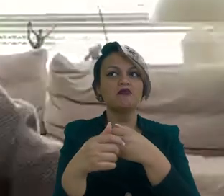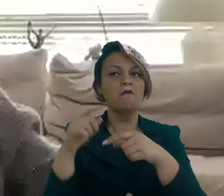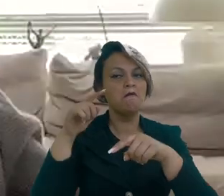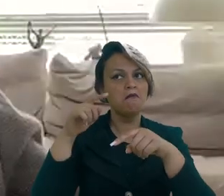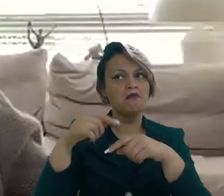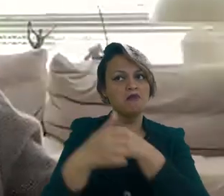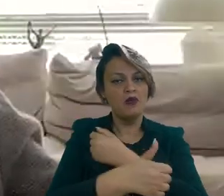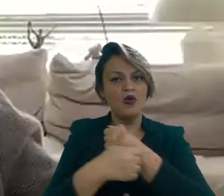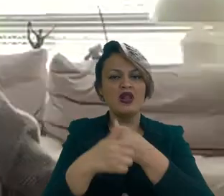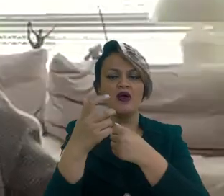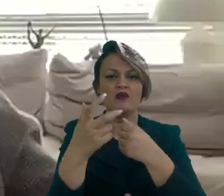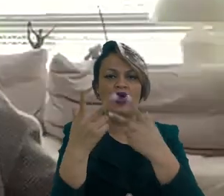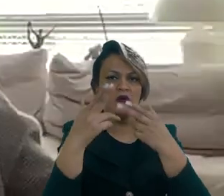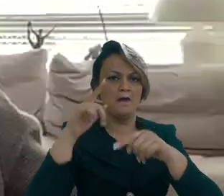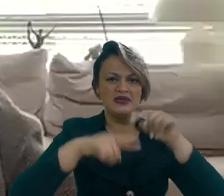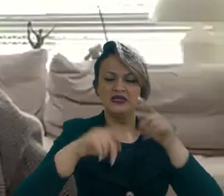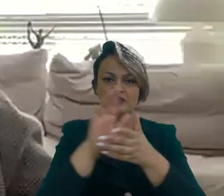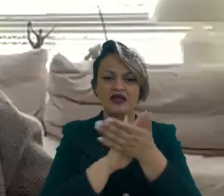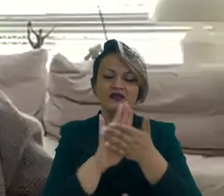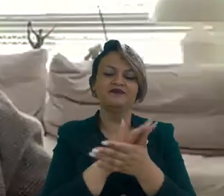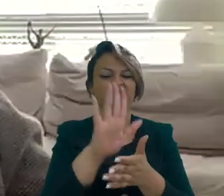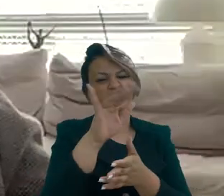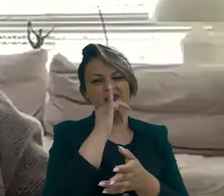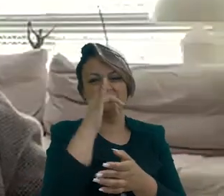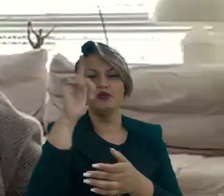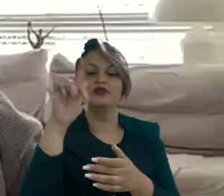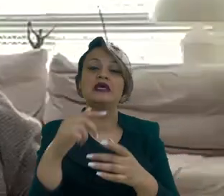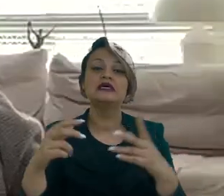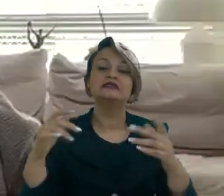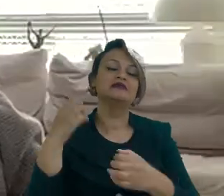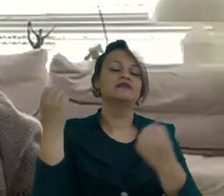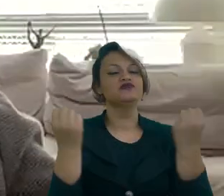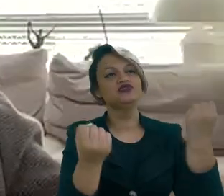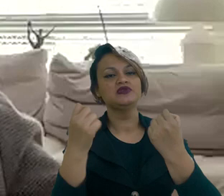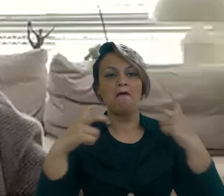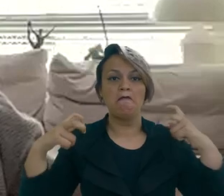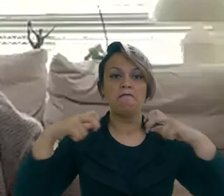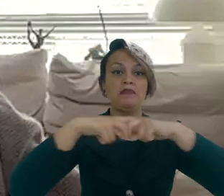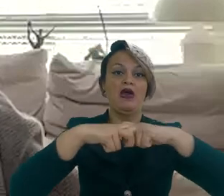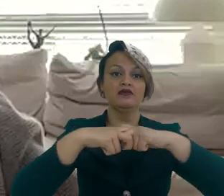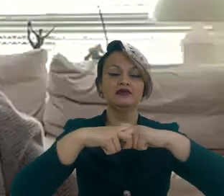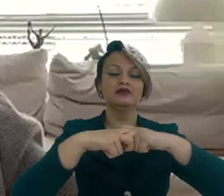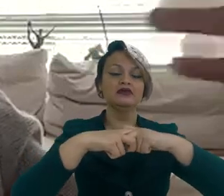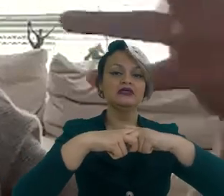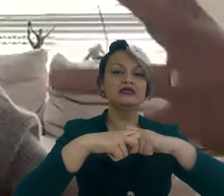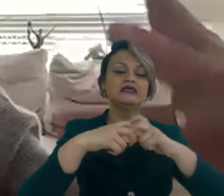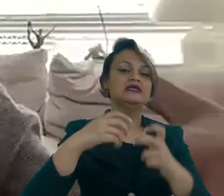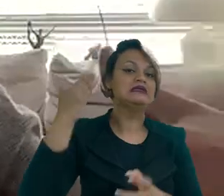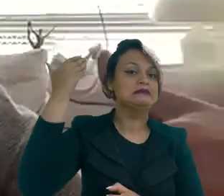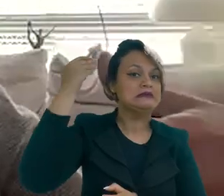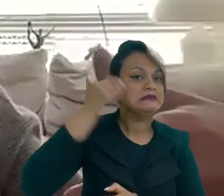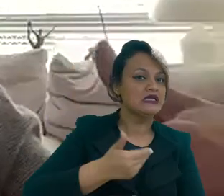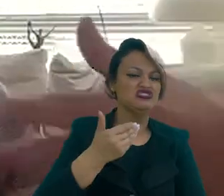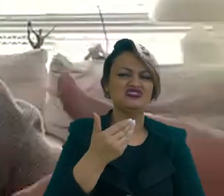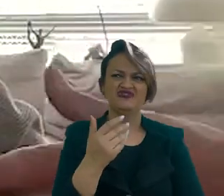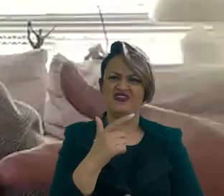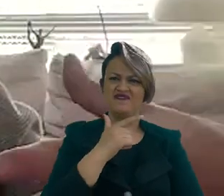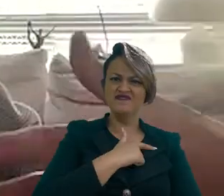moral é um dano imaterial Ora se uma pessoa sofre um acidente e fica com uma marca